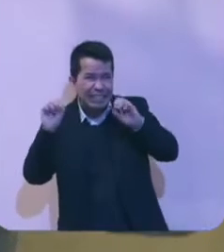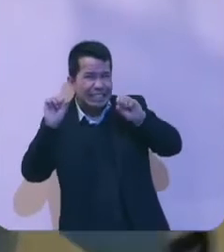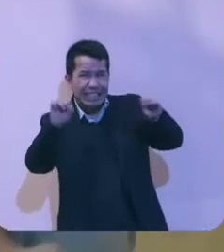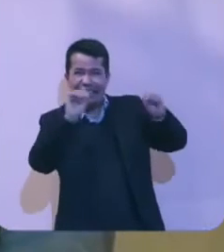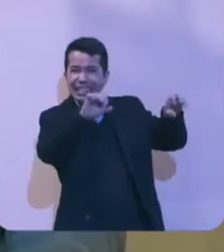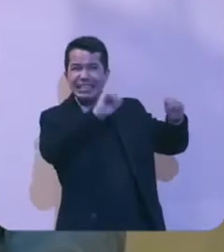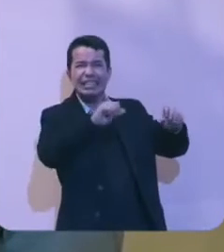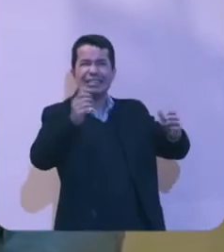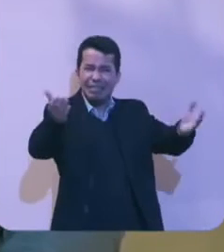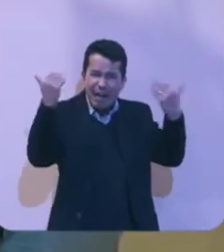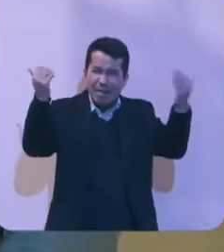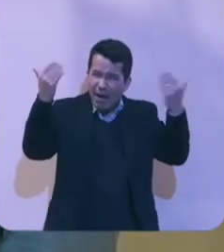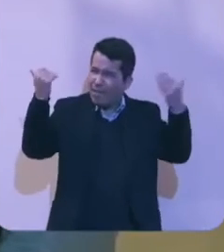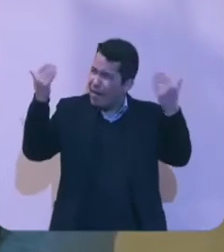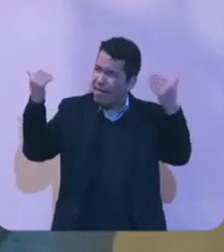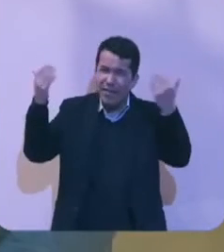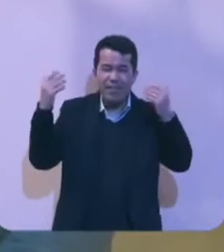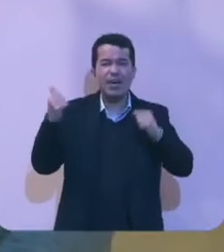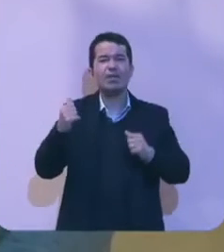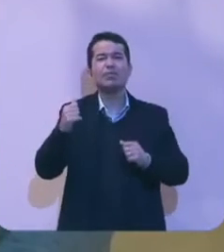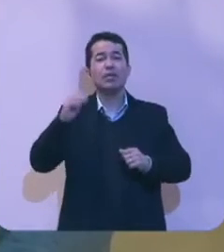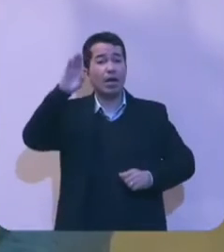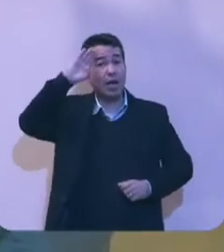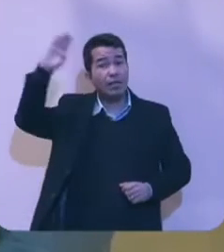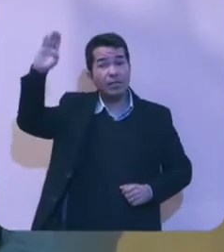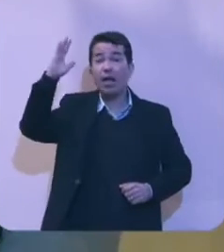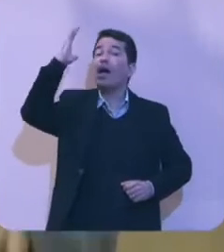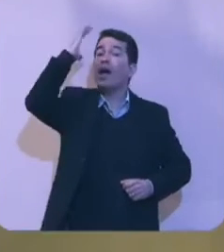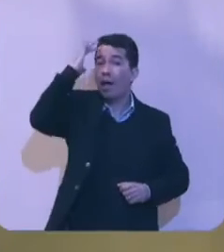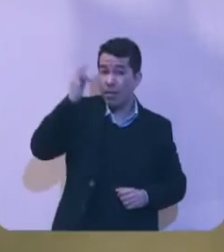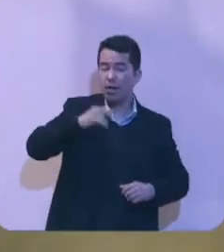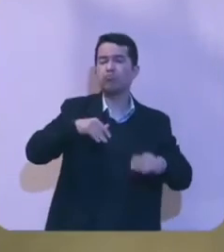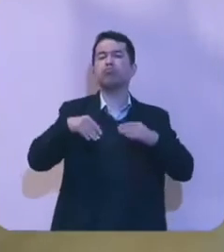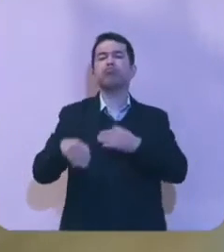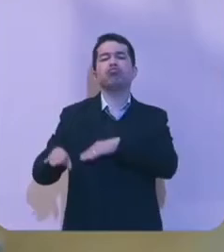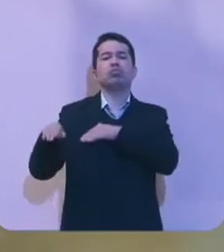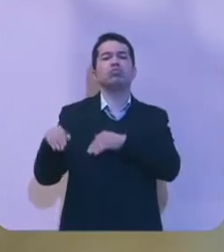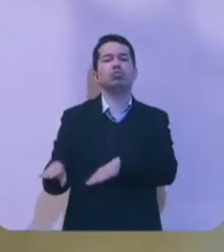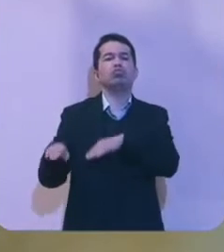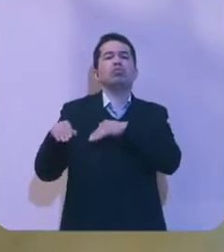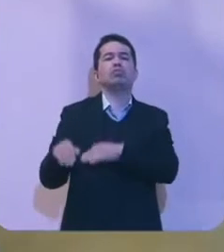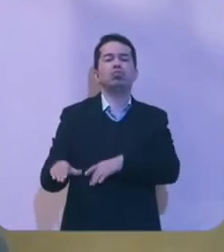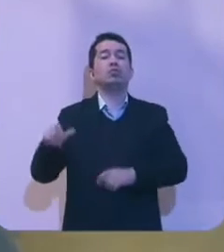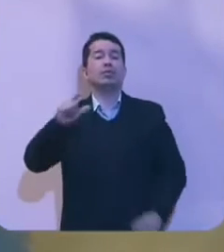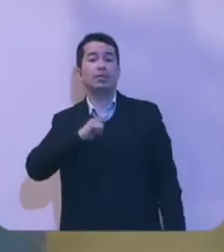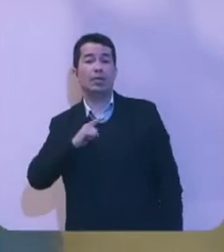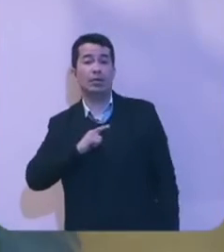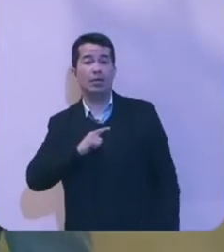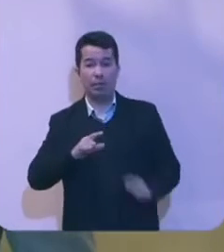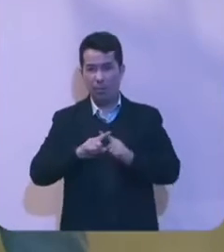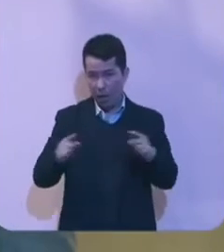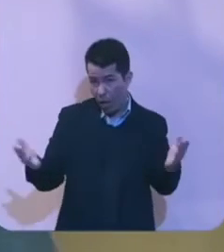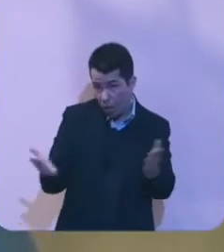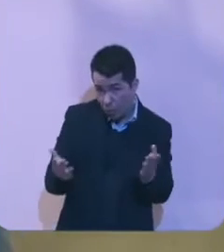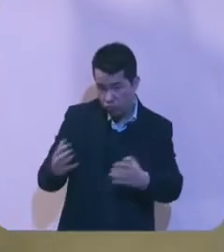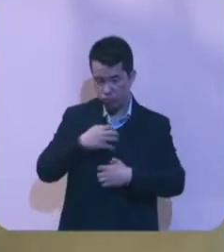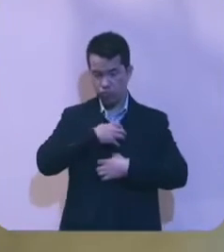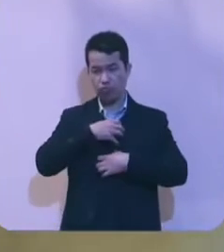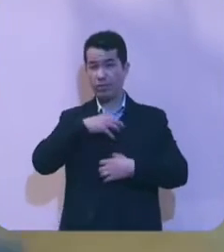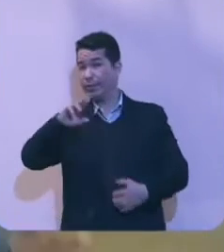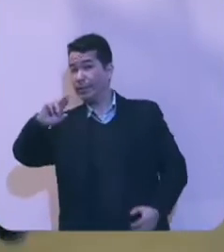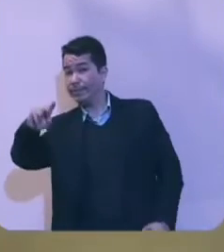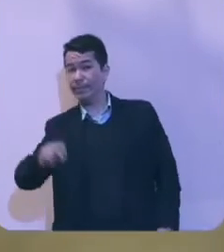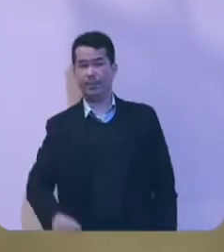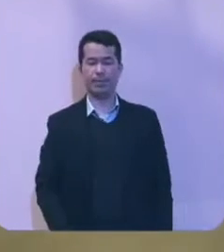as portas da cidade e começaram a ir para a batalha. Mas só que dessa vez eles fizeram diferente.